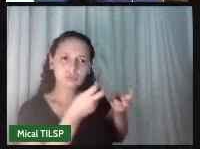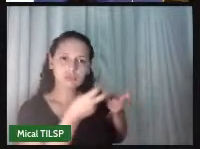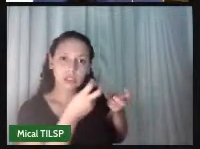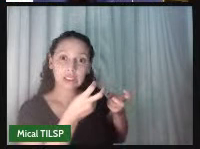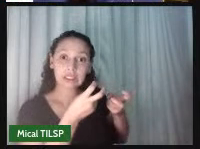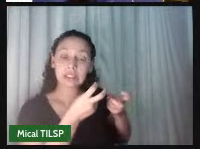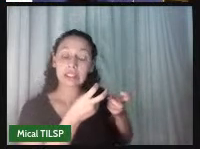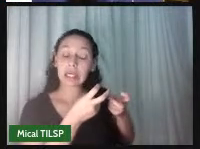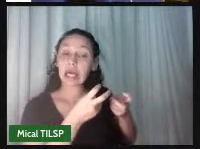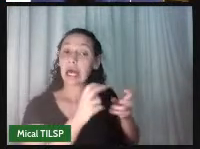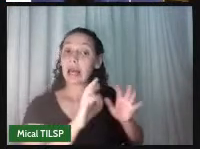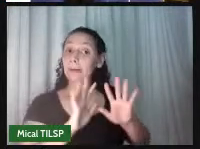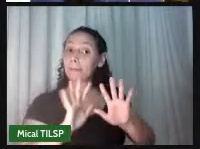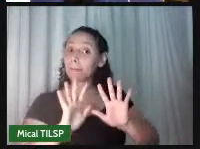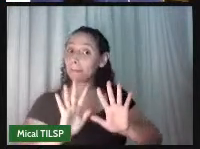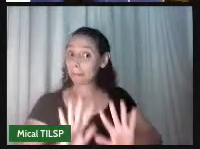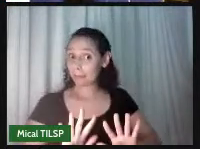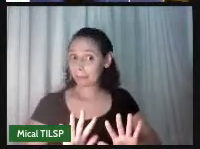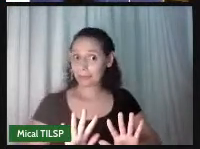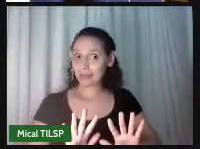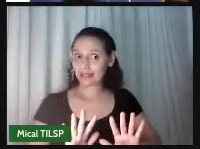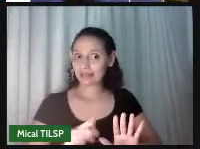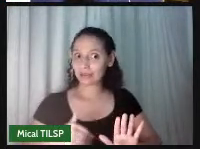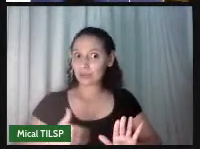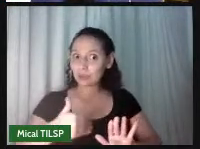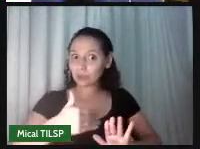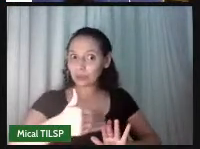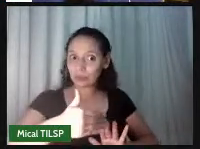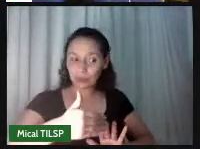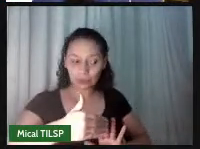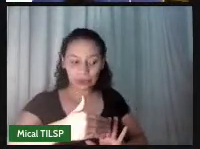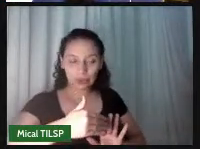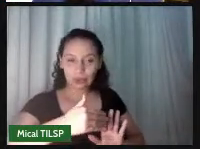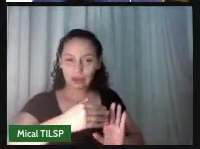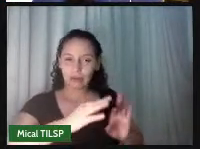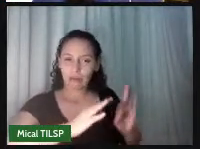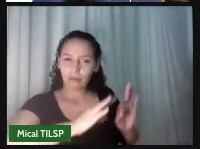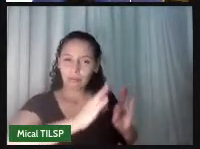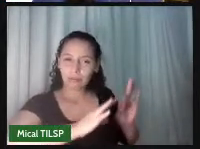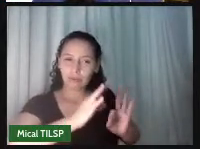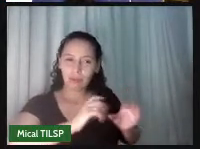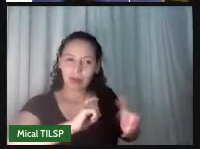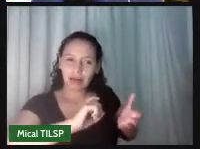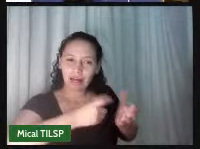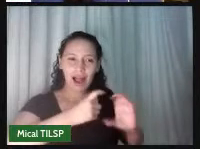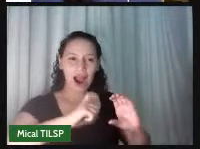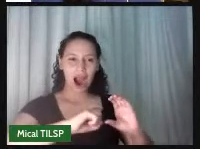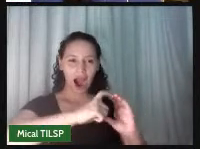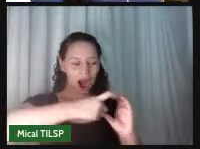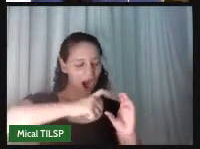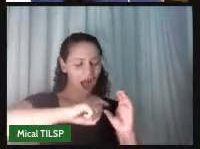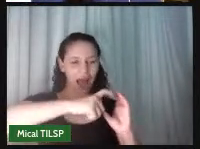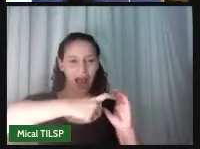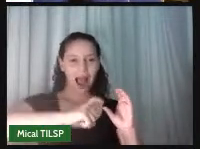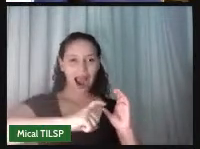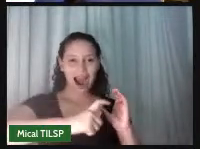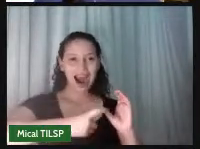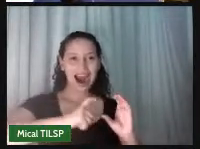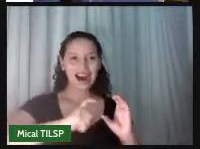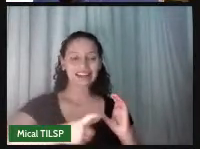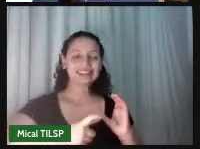que, durante a execução do tratamento endodôntico do 47, pelo cirurgião dentista 1, houve um